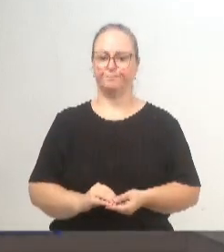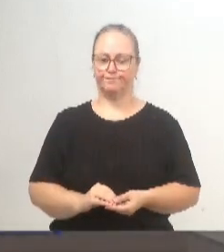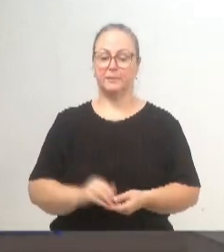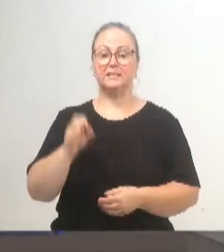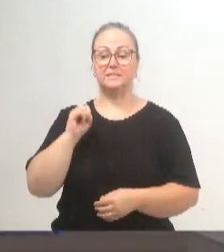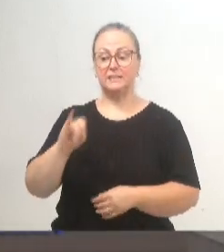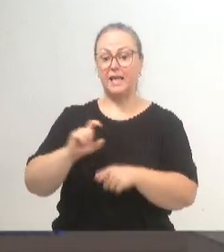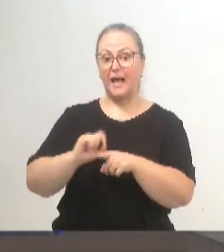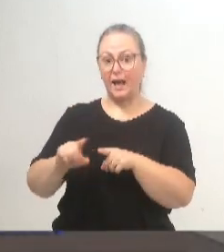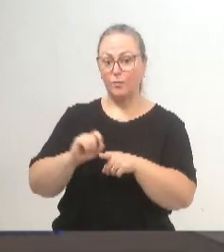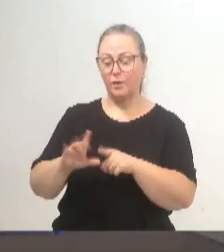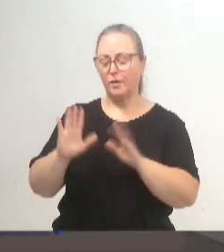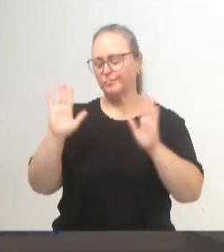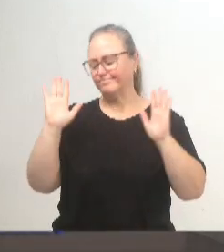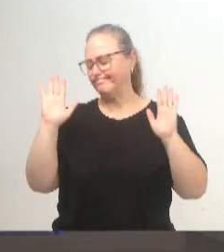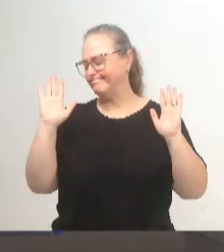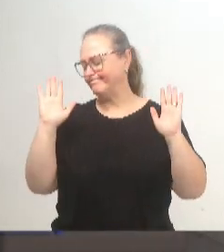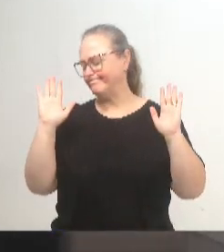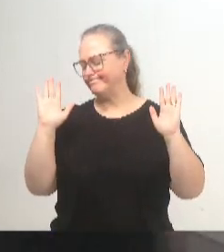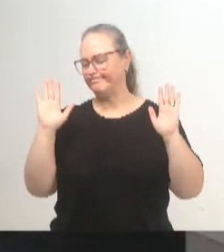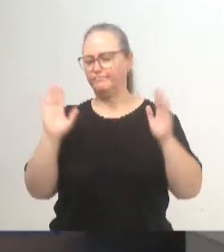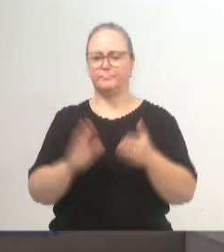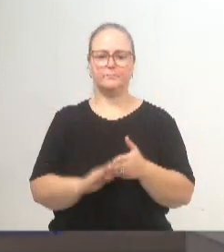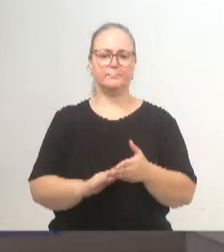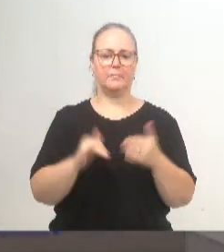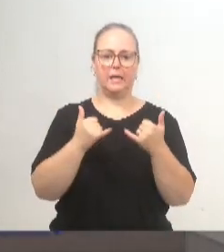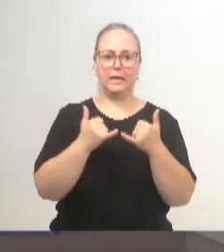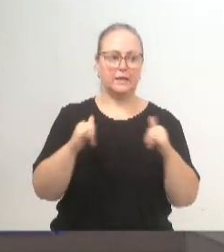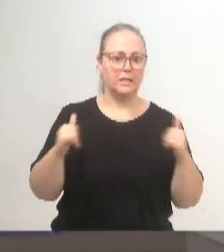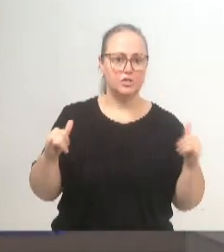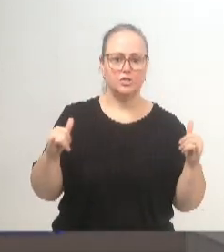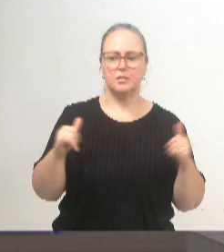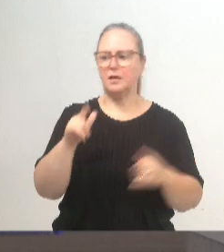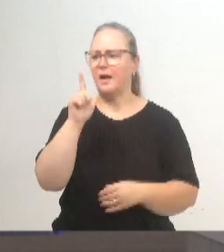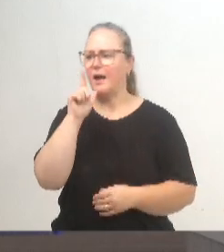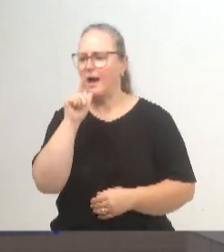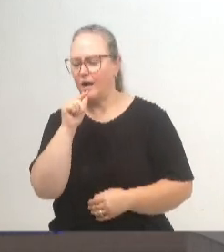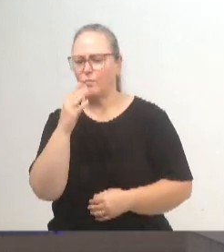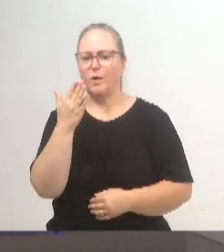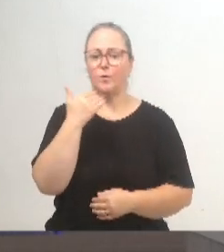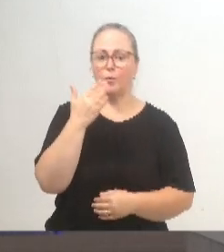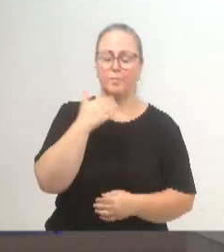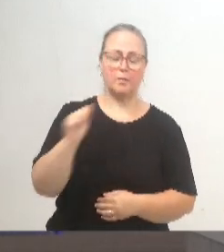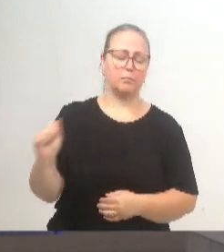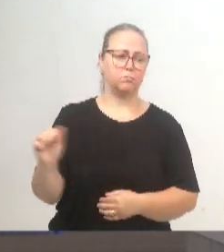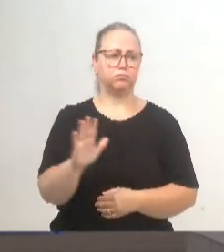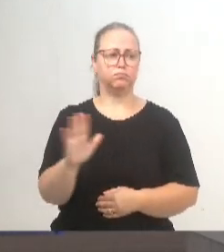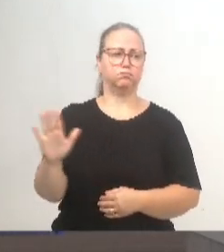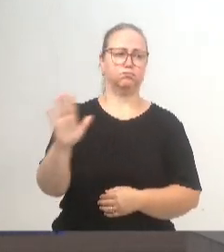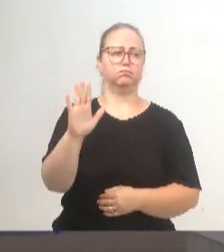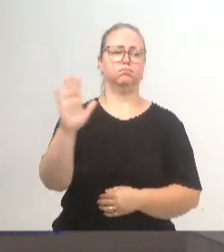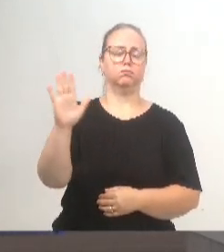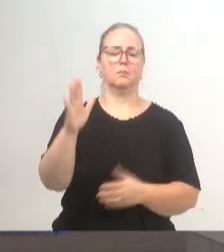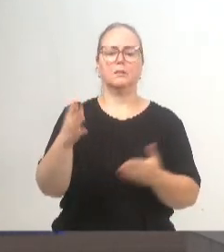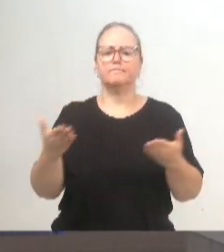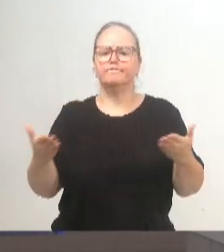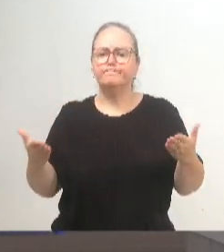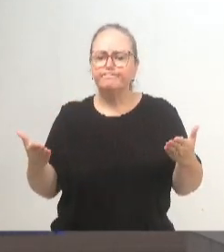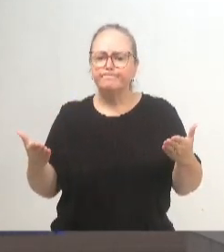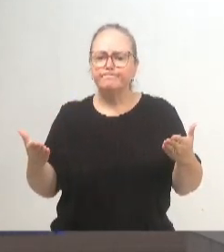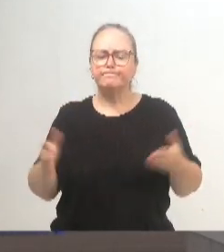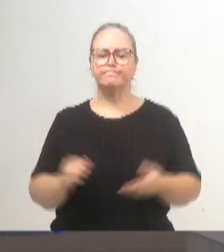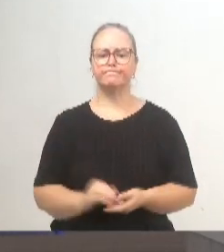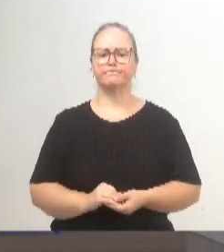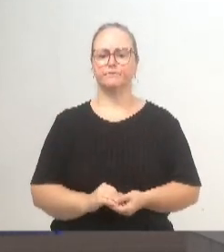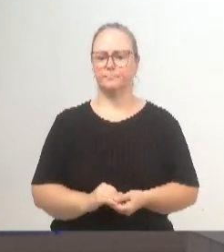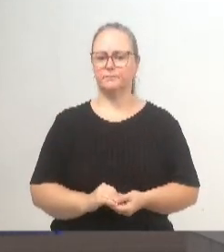aluguel, esquece. Água, energia, comida, cada vez mais caro, a inflação. E aí você vai questionar,